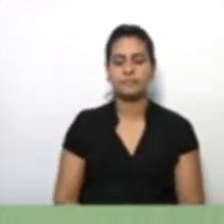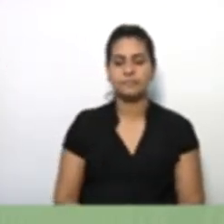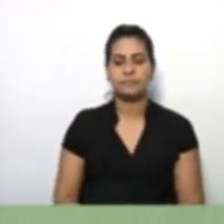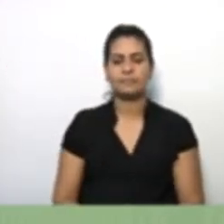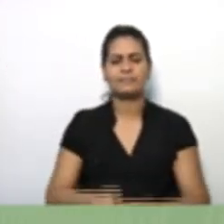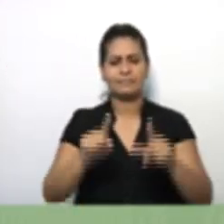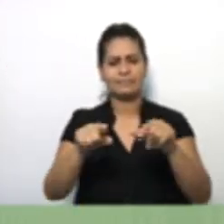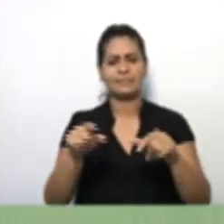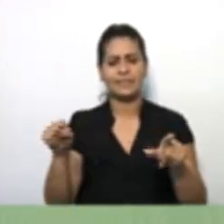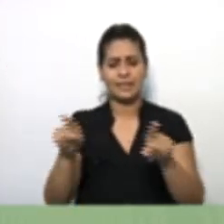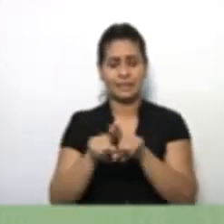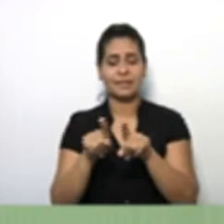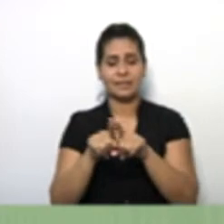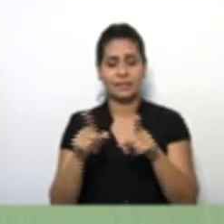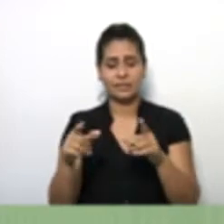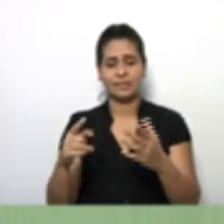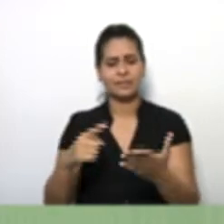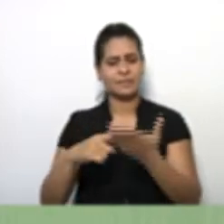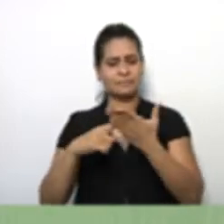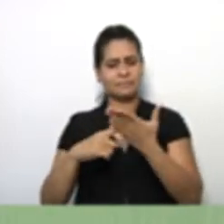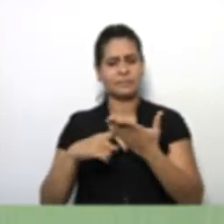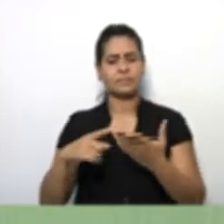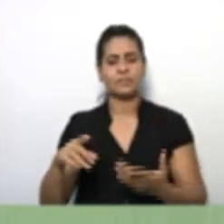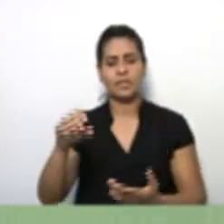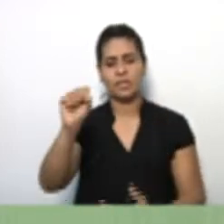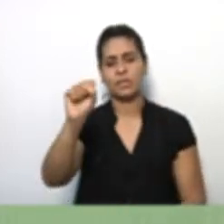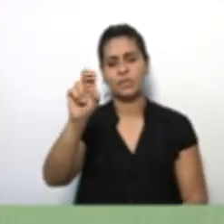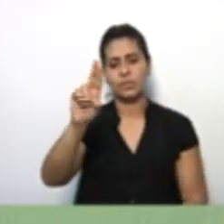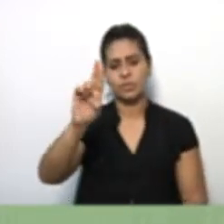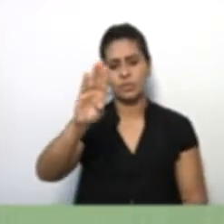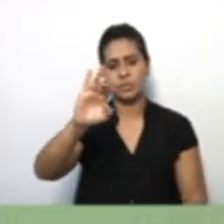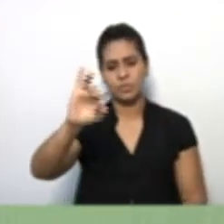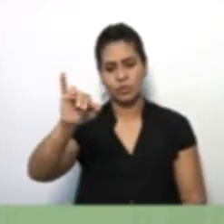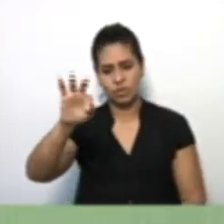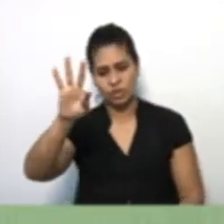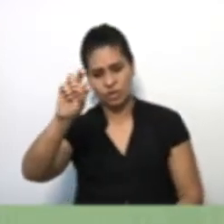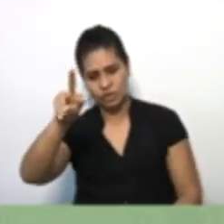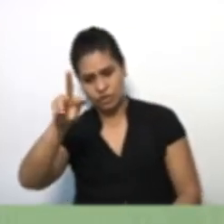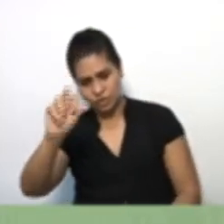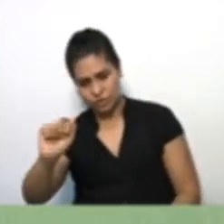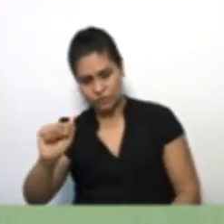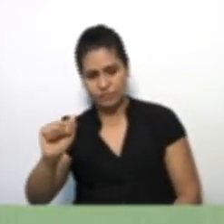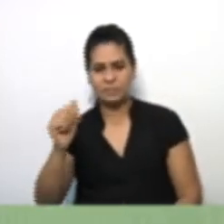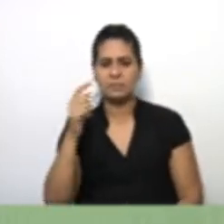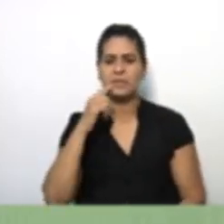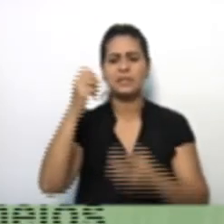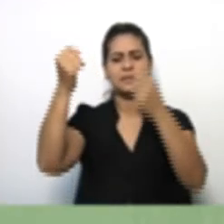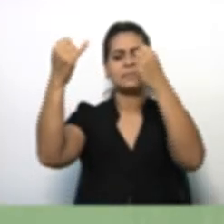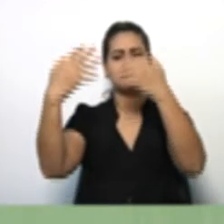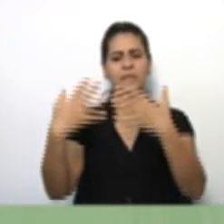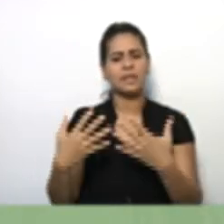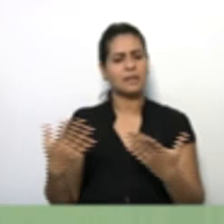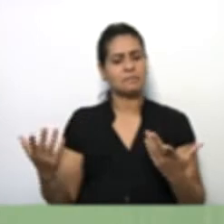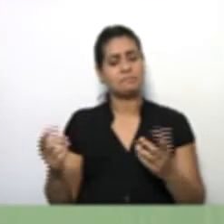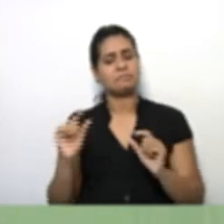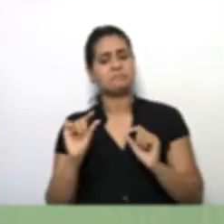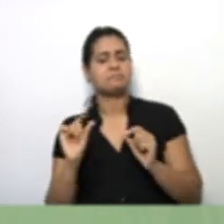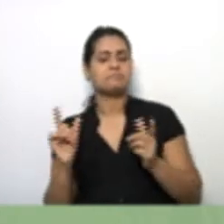Otimização. Essa aqui já foi o seguinte, eu já trouxe ela mais como subjetivo. Eu vou respondê-la aqui, ó, até para nós falarmos sobre ela, né?